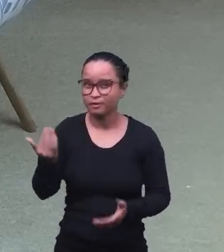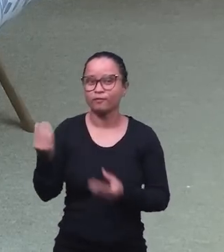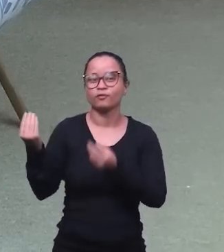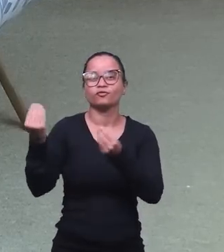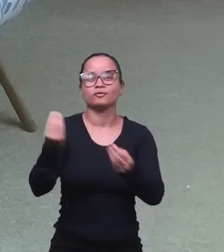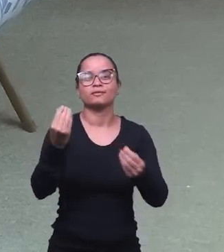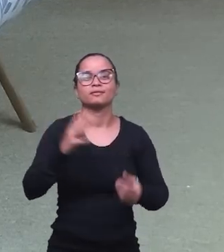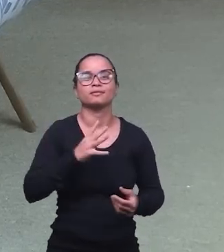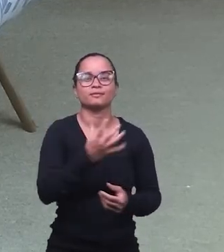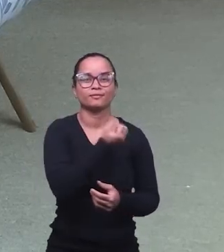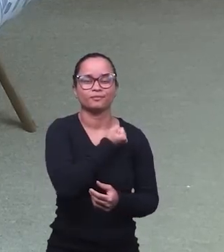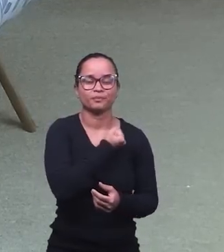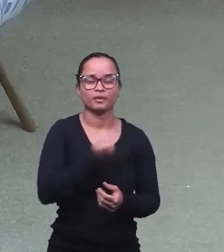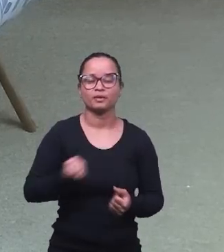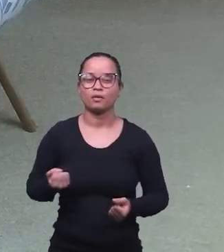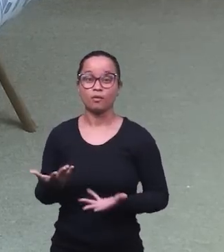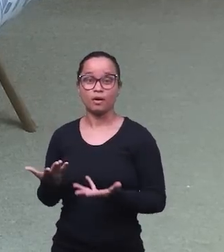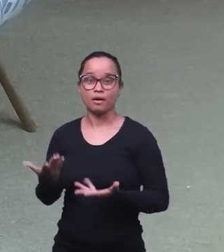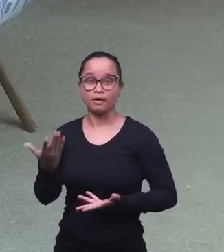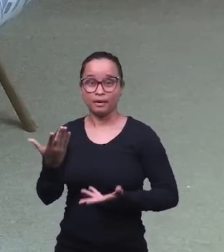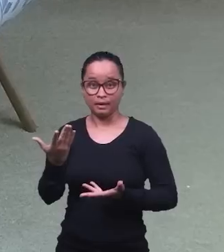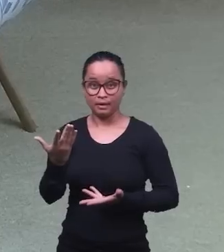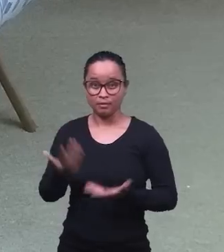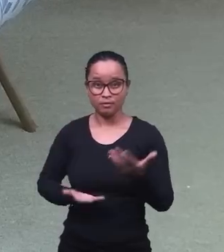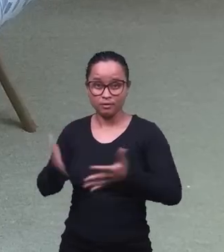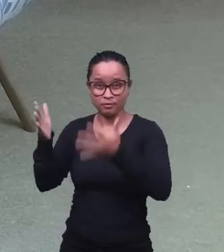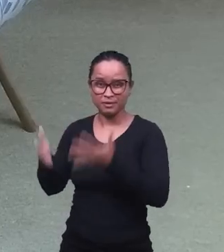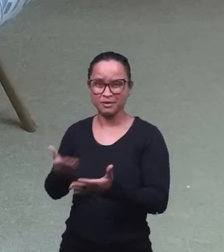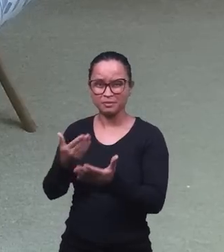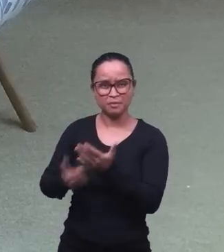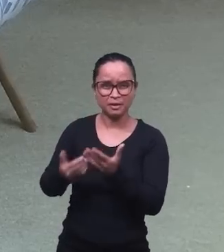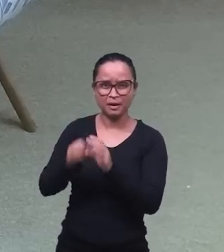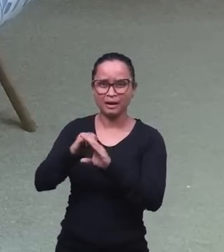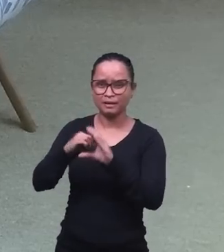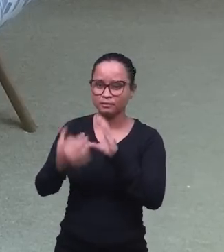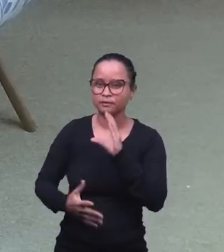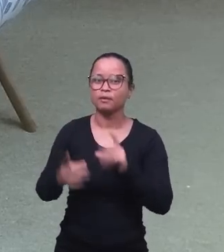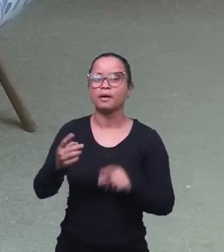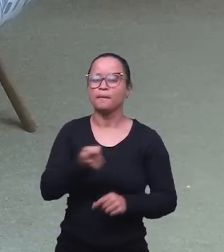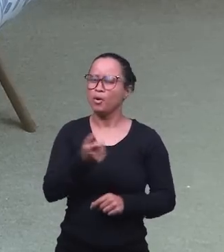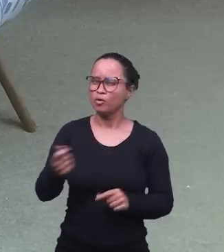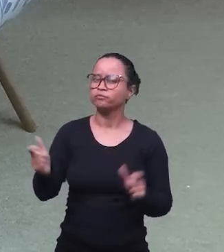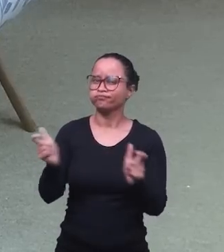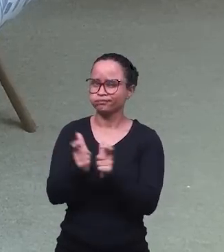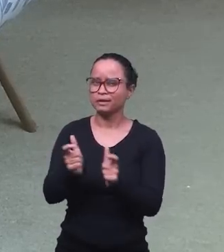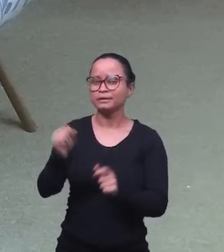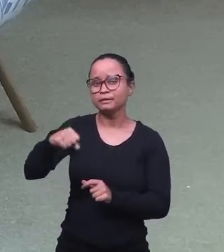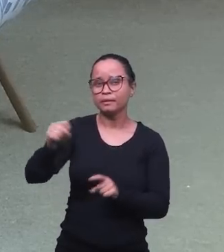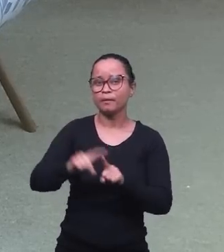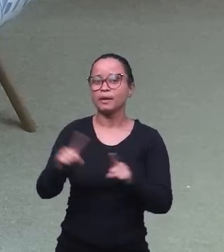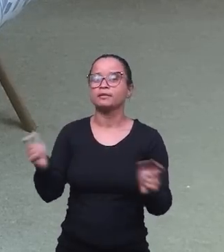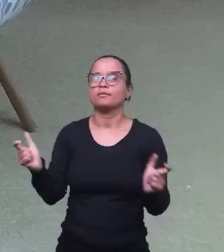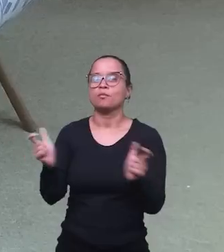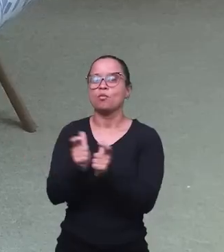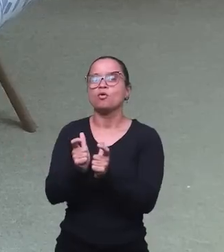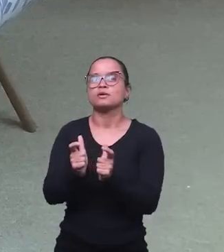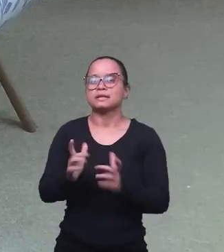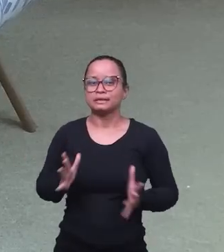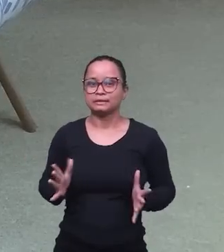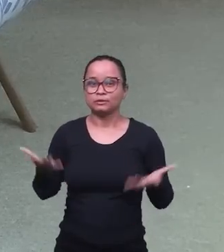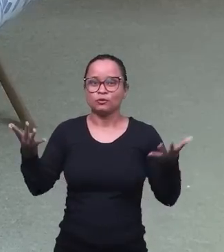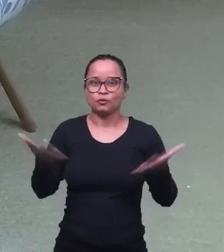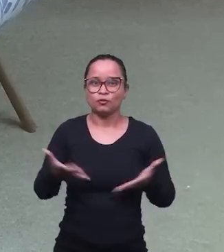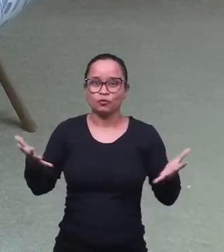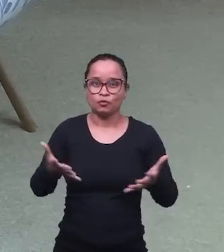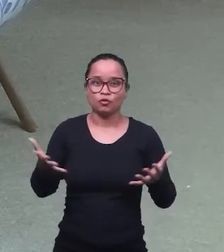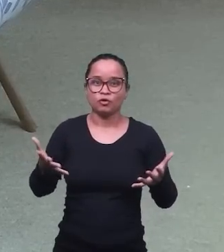vida. Então, é uma igreja que não perdeu as suas características. Eram poucos? Foram poucos. Mas esses poucos, como diz a própria palavra, né? Hoje